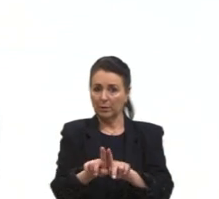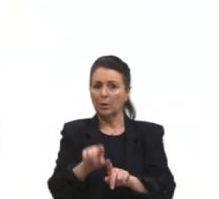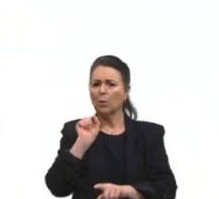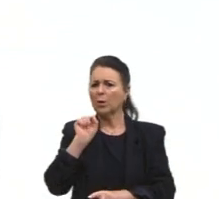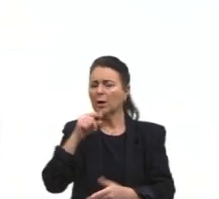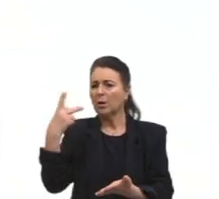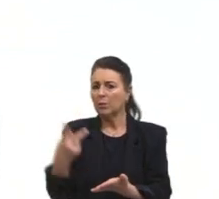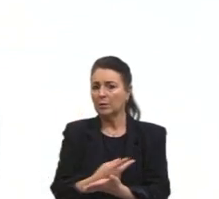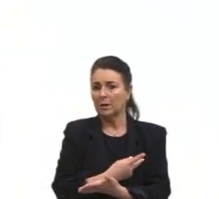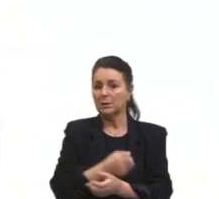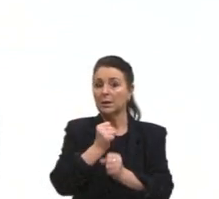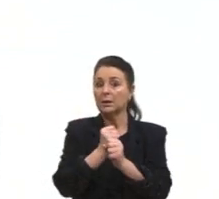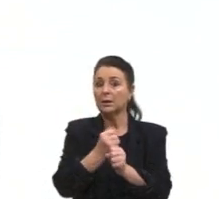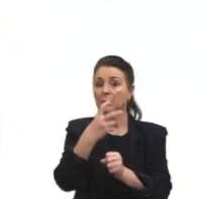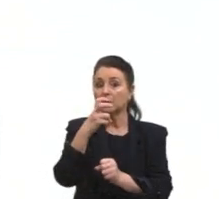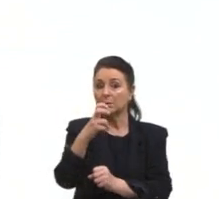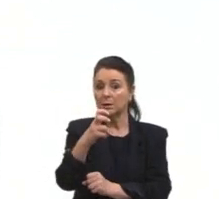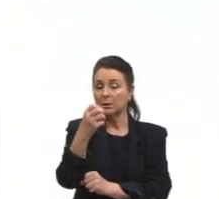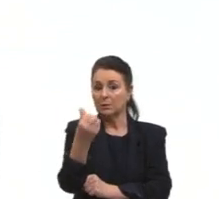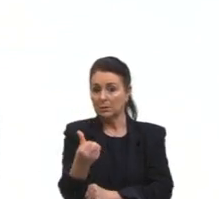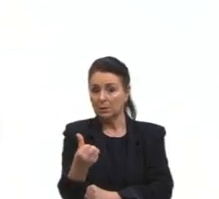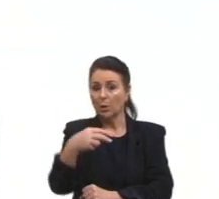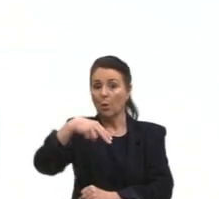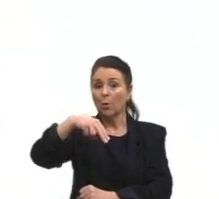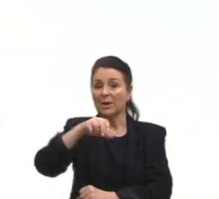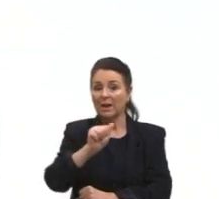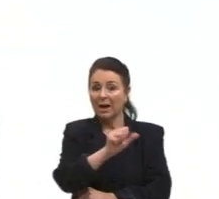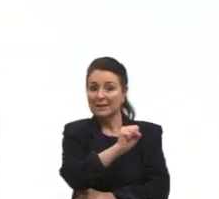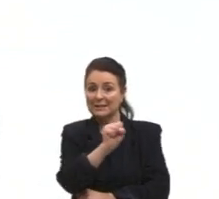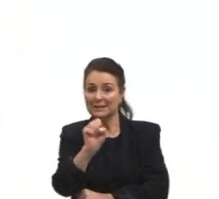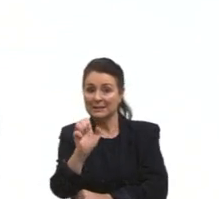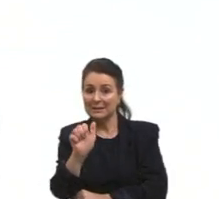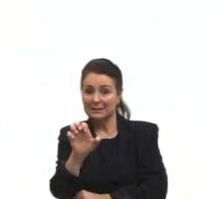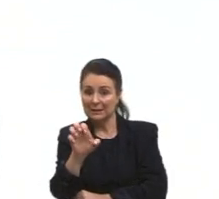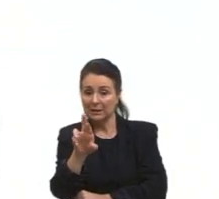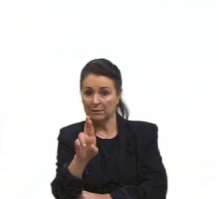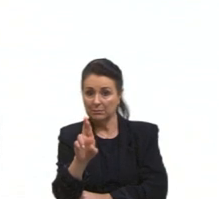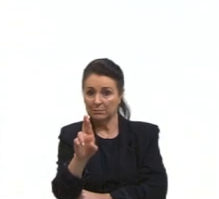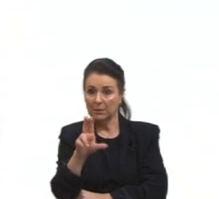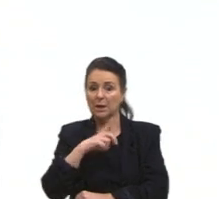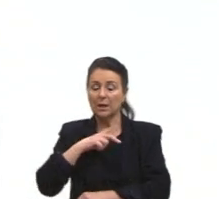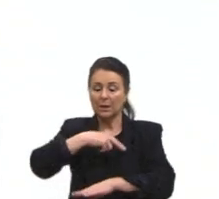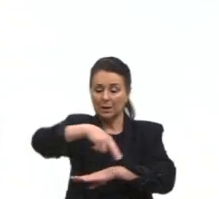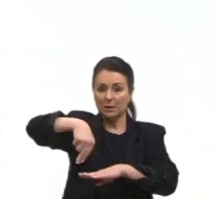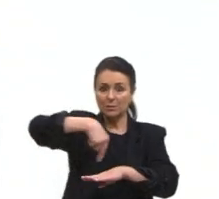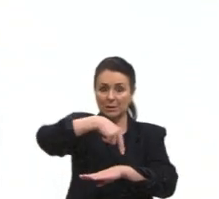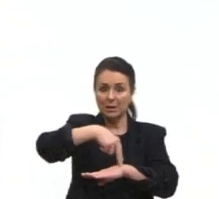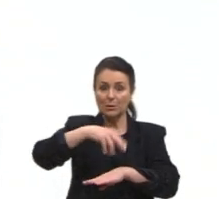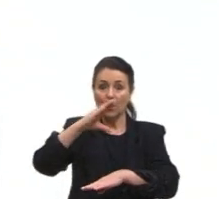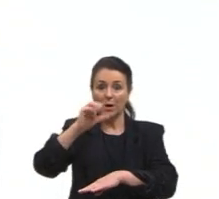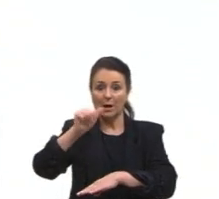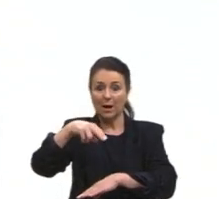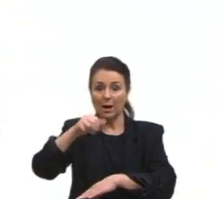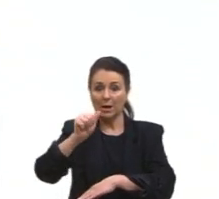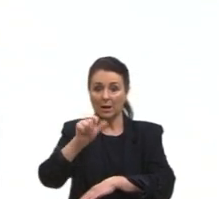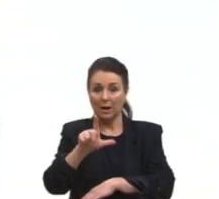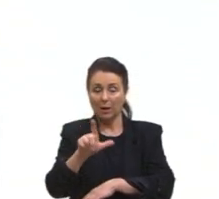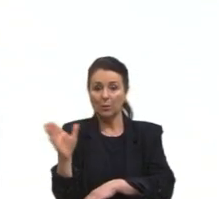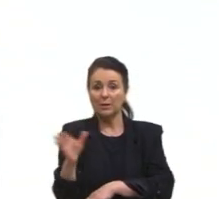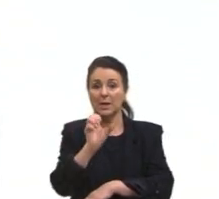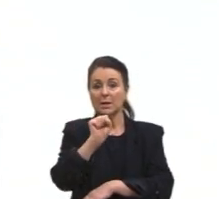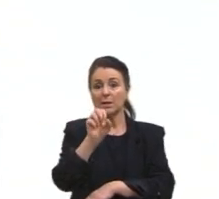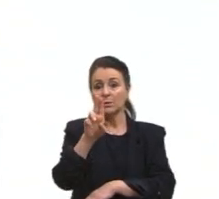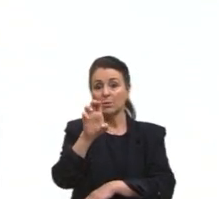acontece em 56 né nascer assume o Egito e ele nacionaliza o Canal de Suez gurizada o Canal de Suez para vocês terem uma ideia